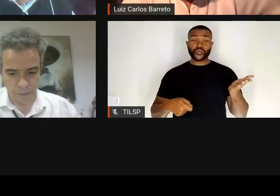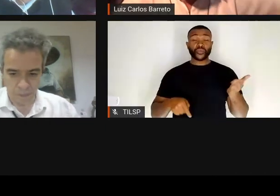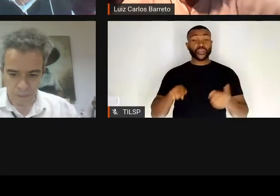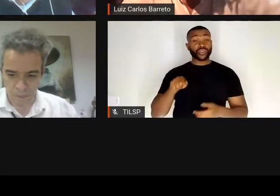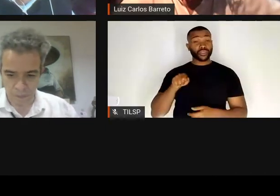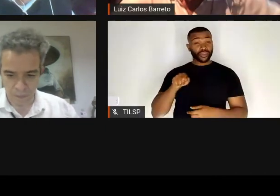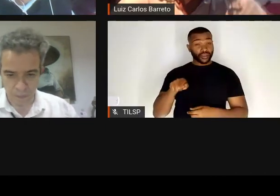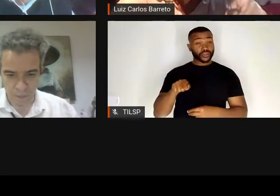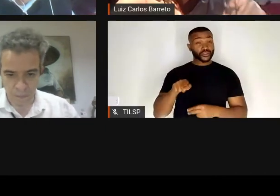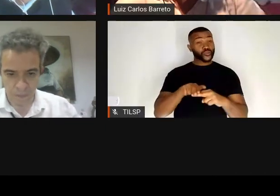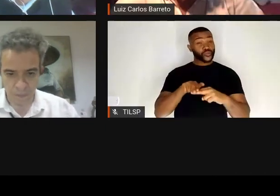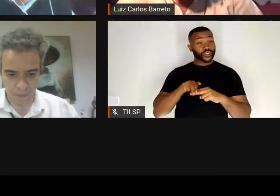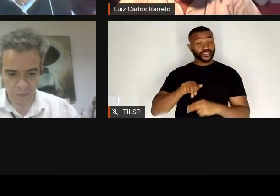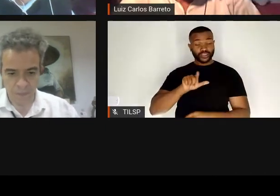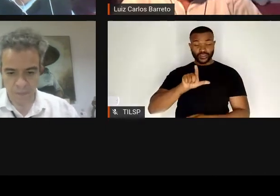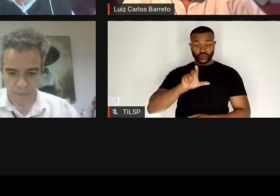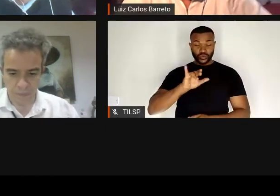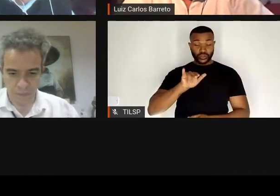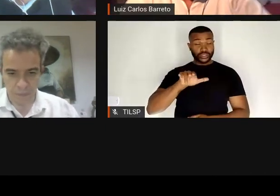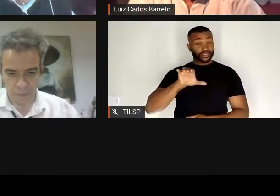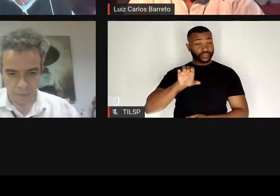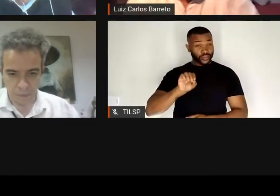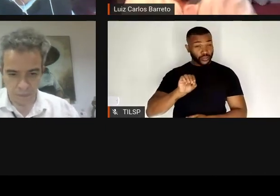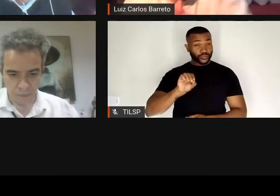ao Luciano. E